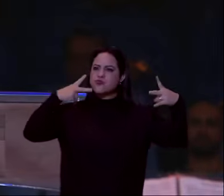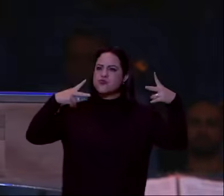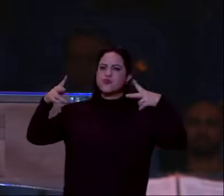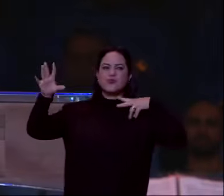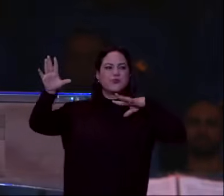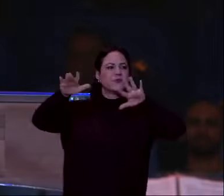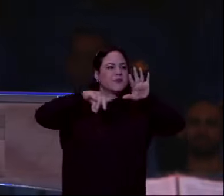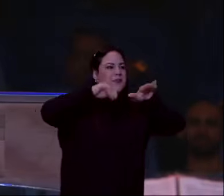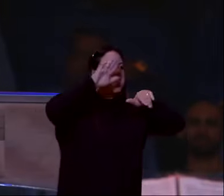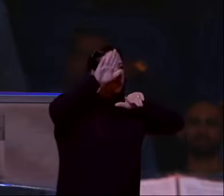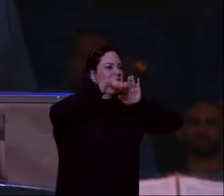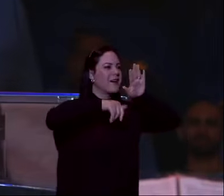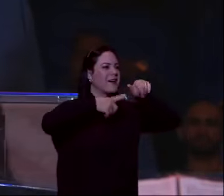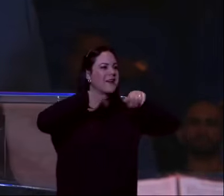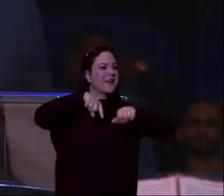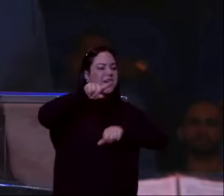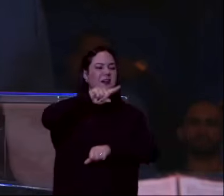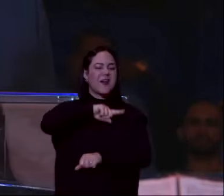salvação, porque esse é o papel dele.